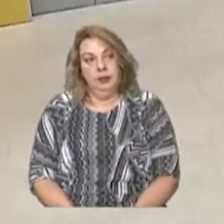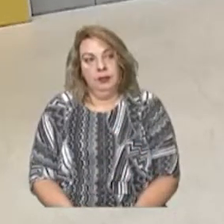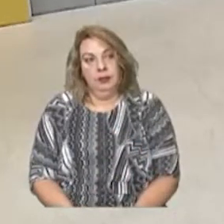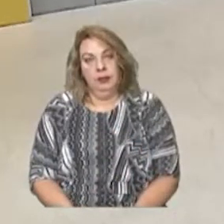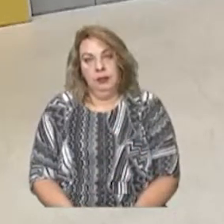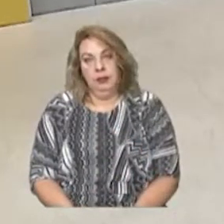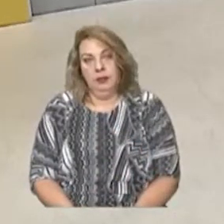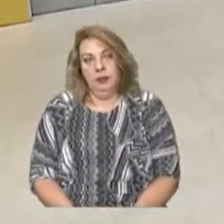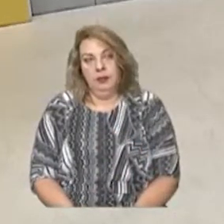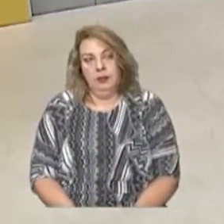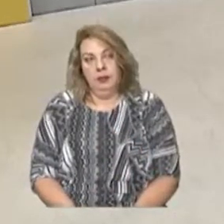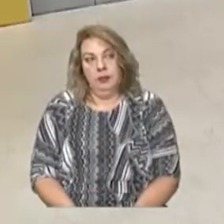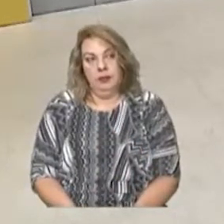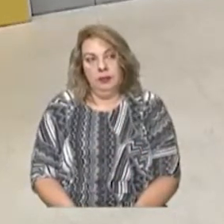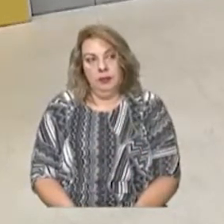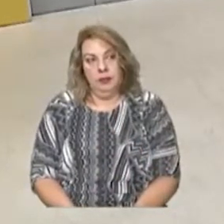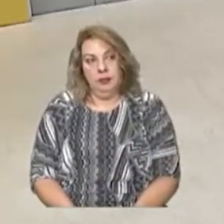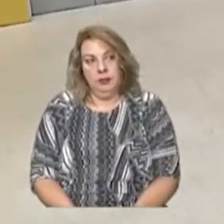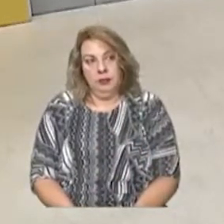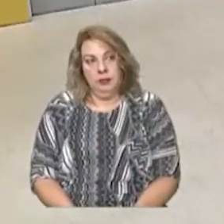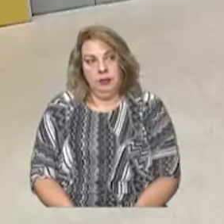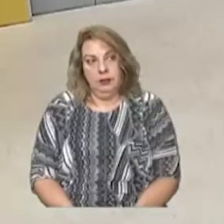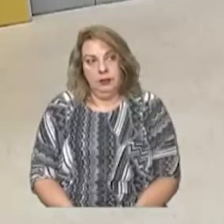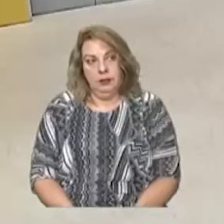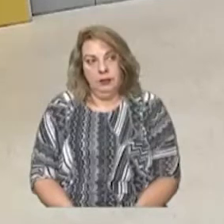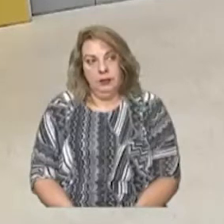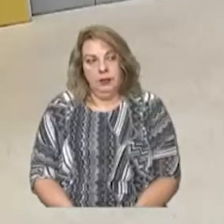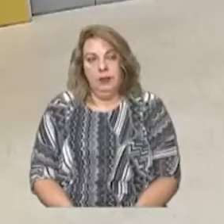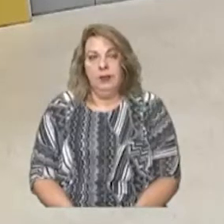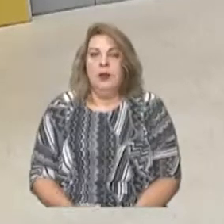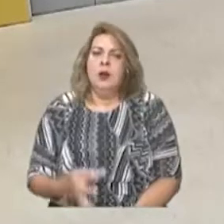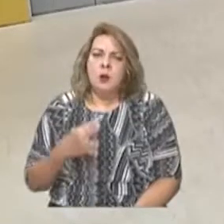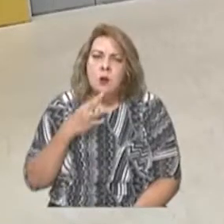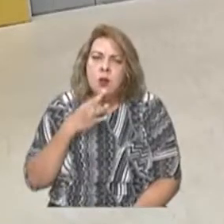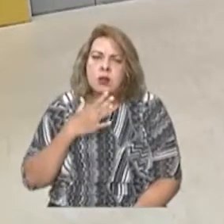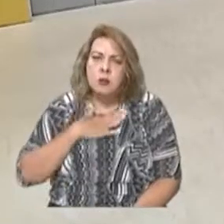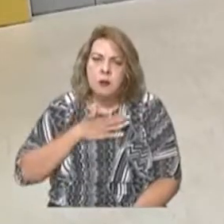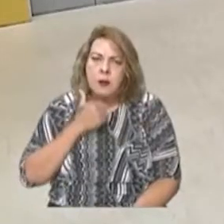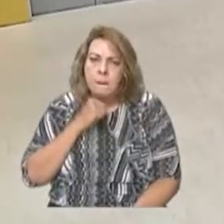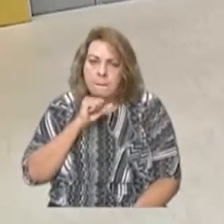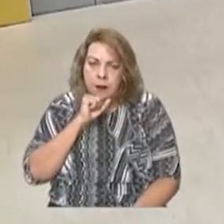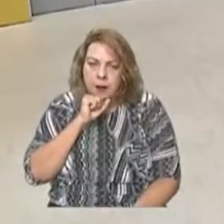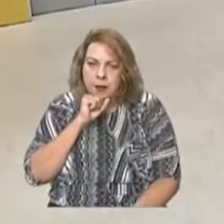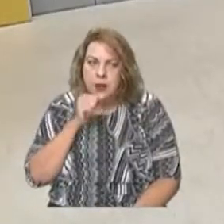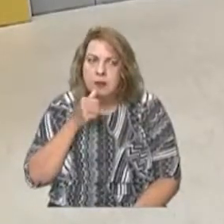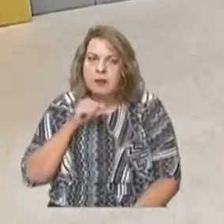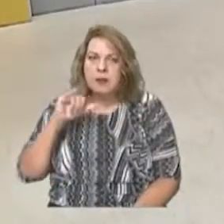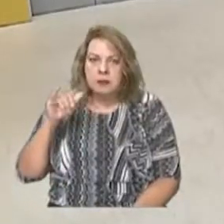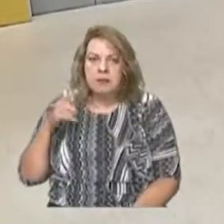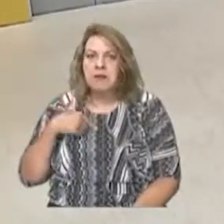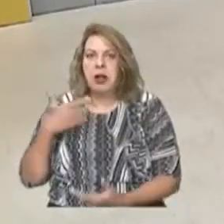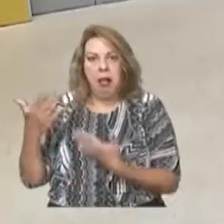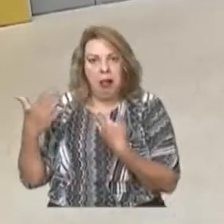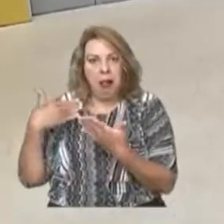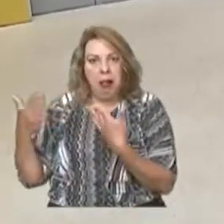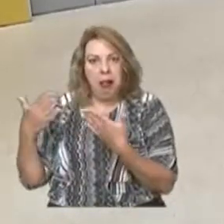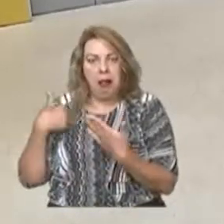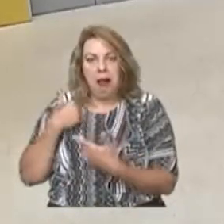legal. Já sei que teve muita conversa, porque ali conversa, viu? 48, 48,